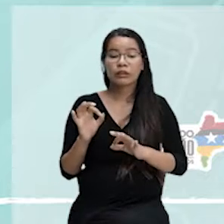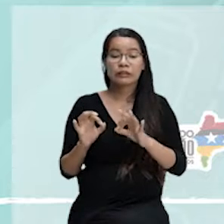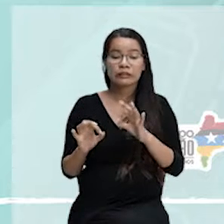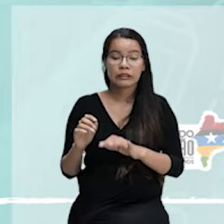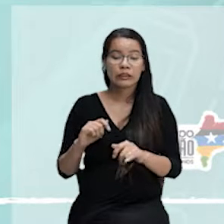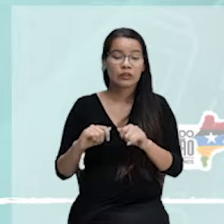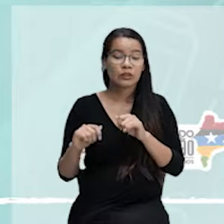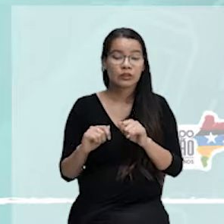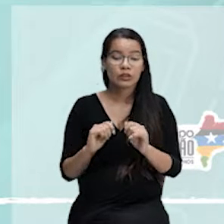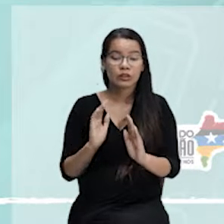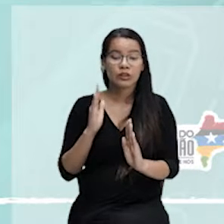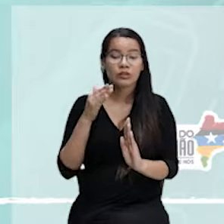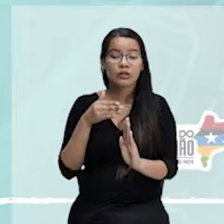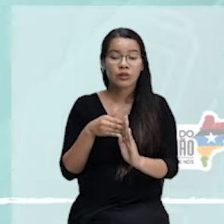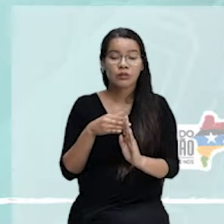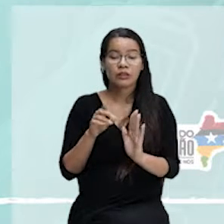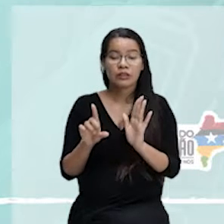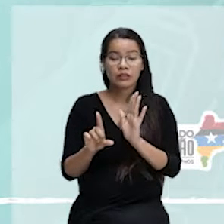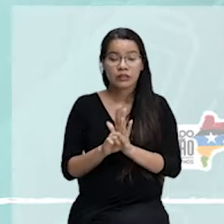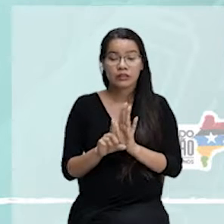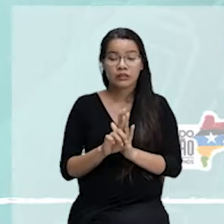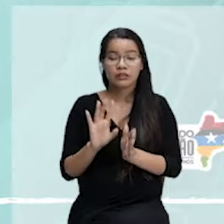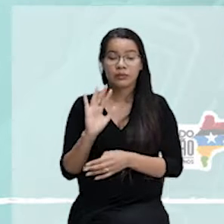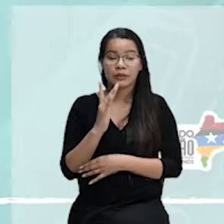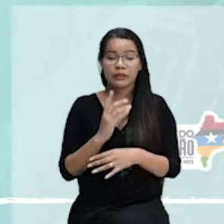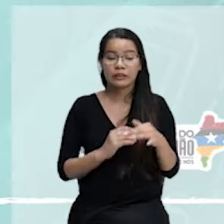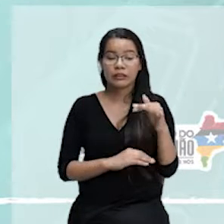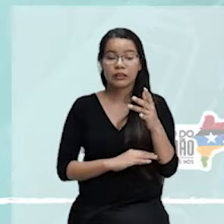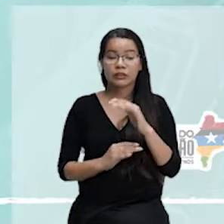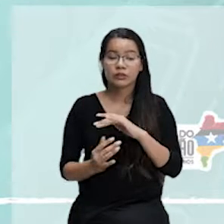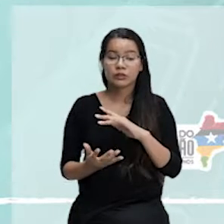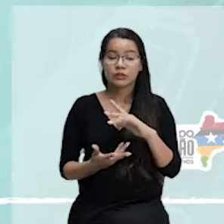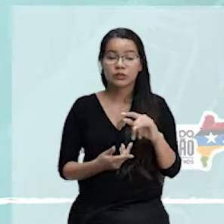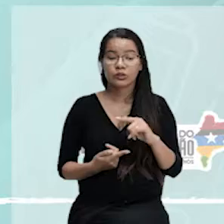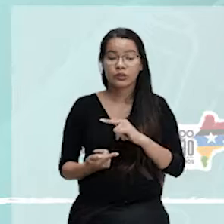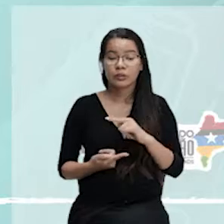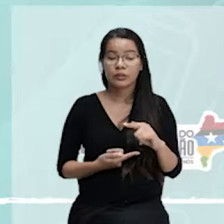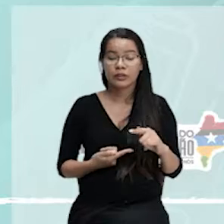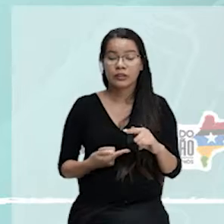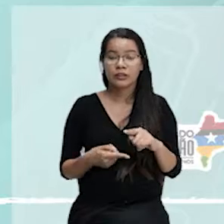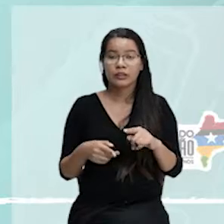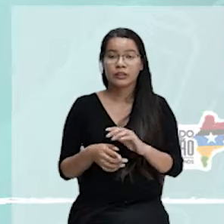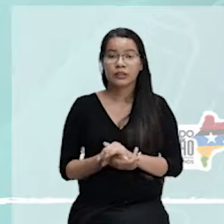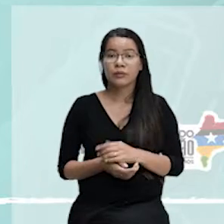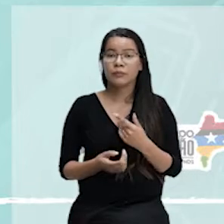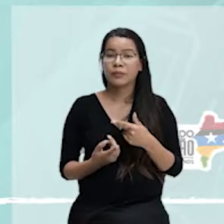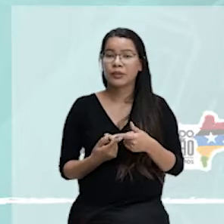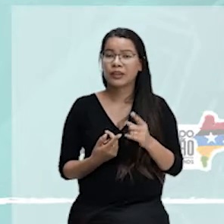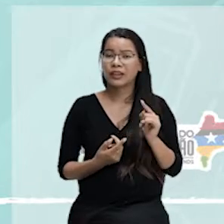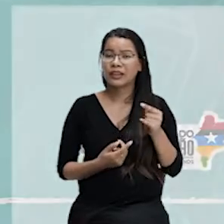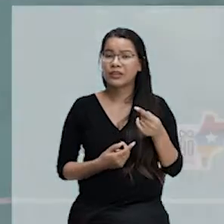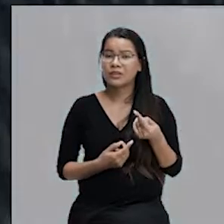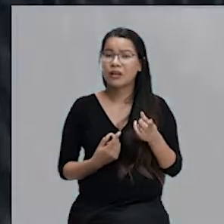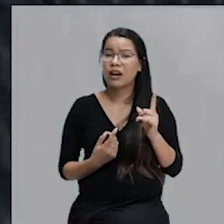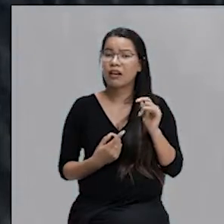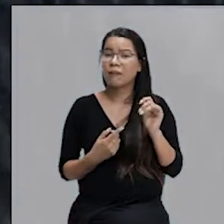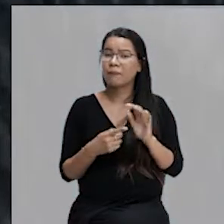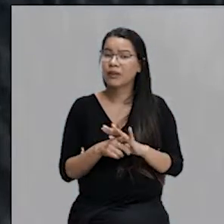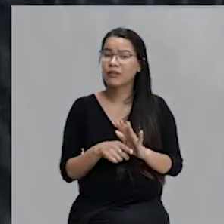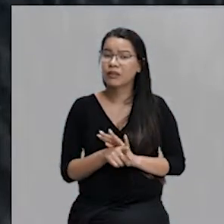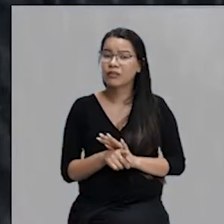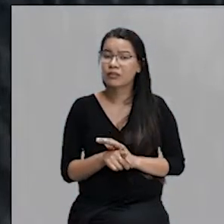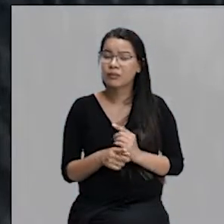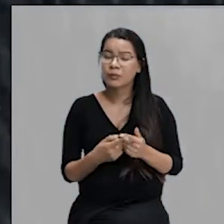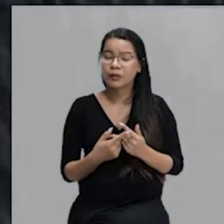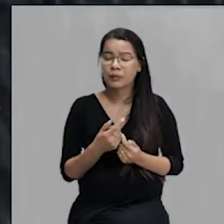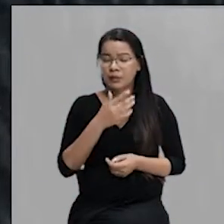leis ambientais globais e assentadas de acordo com o desenvolvimento socioeconômico de cada nação. Por que que isso é questionável? Porque